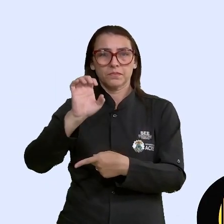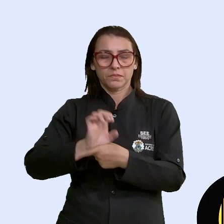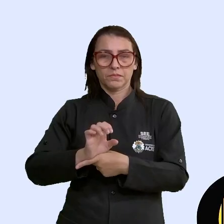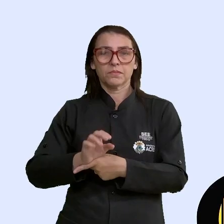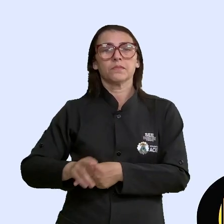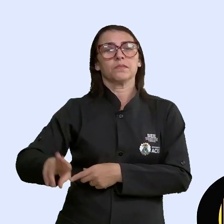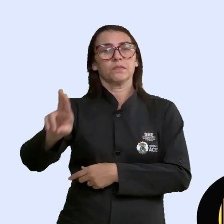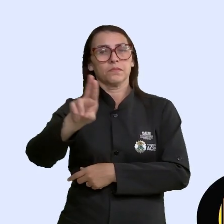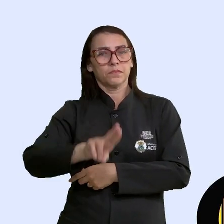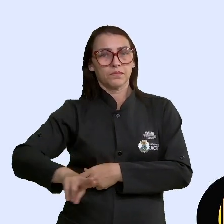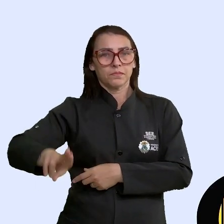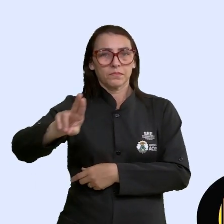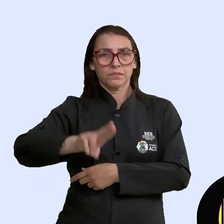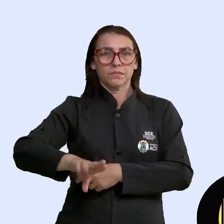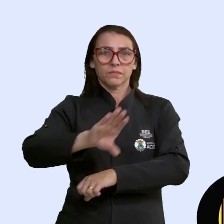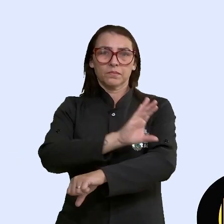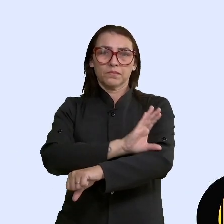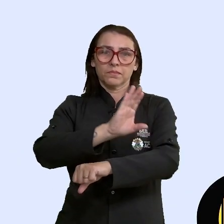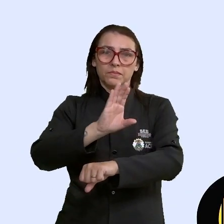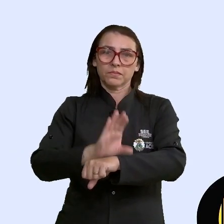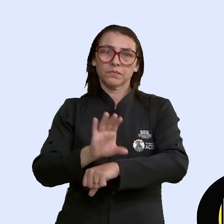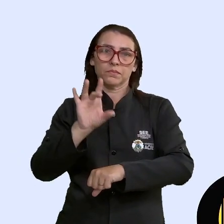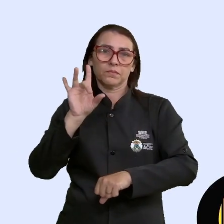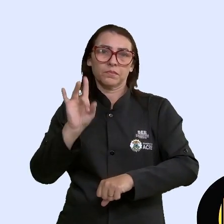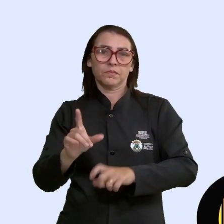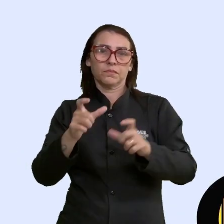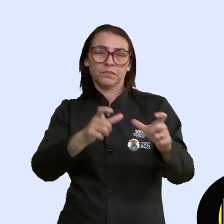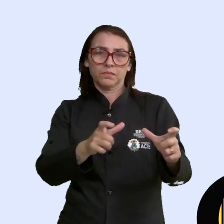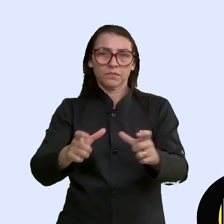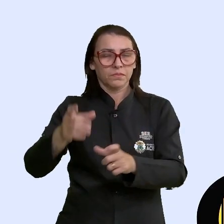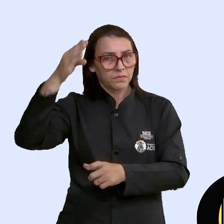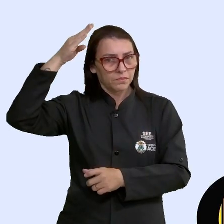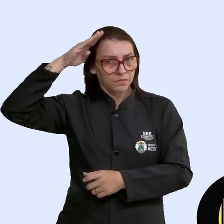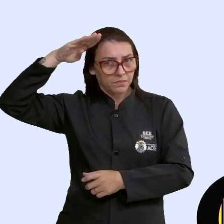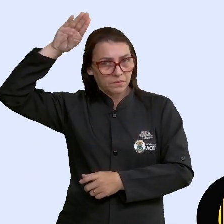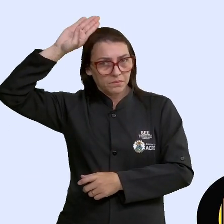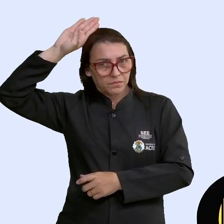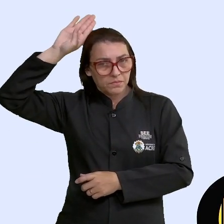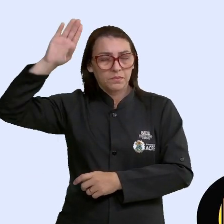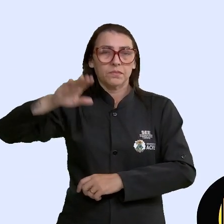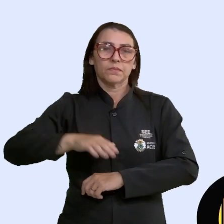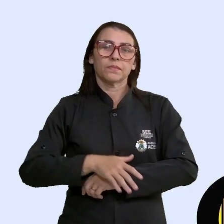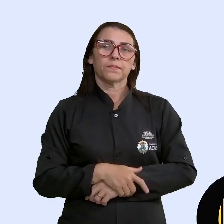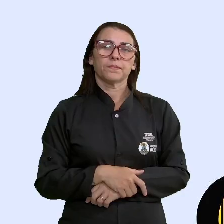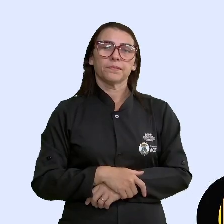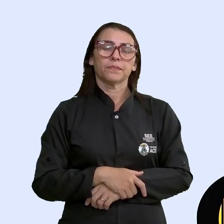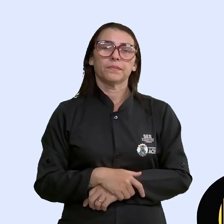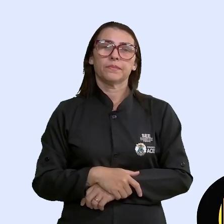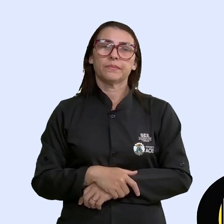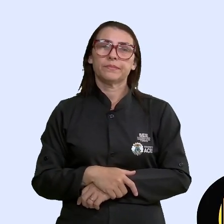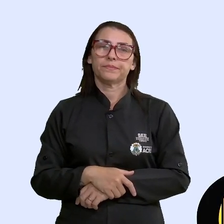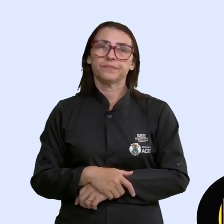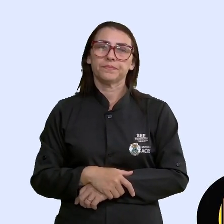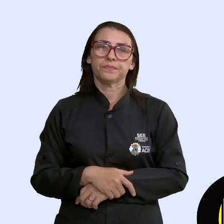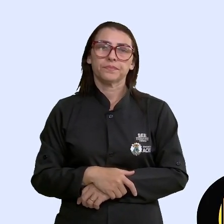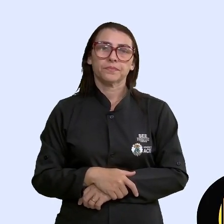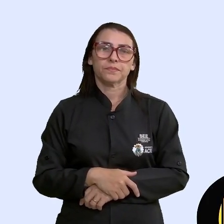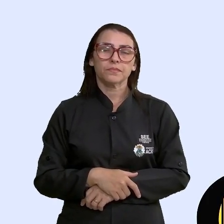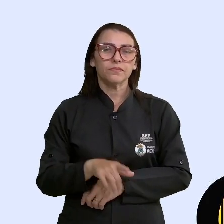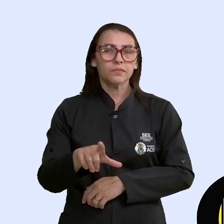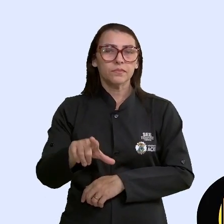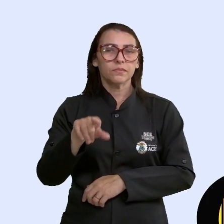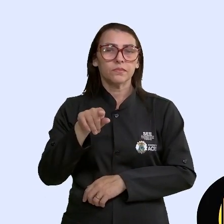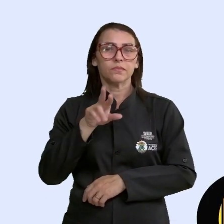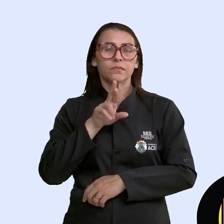E letra E, ao uso da cultura apenas em ambientes acadêmicos. Marque aí a